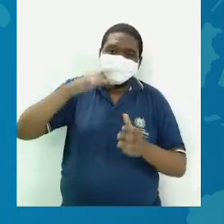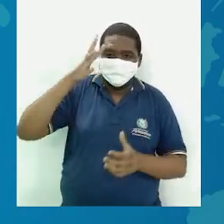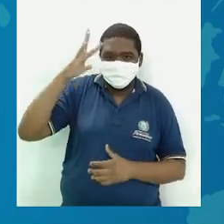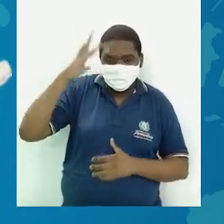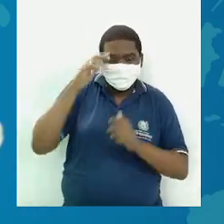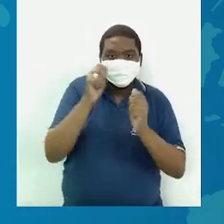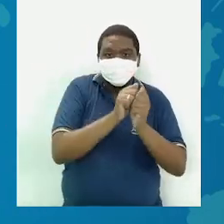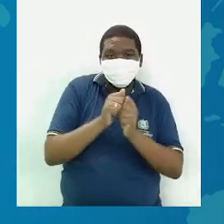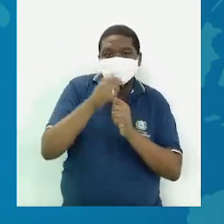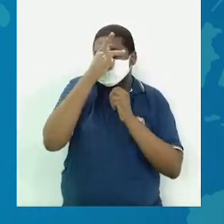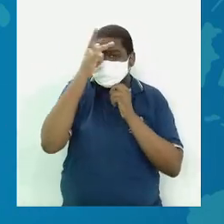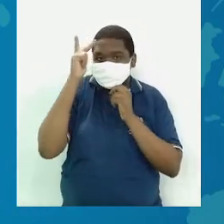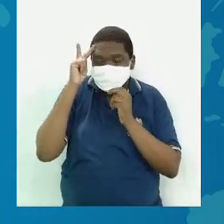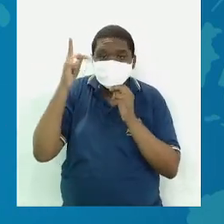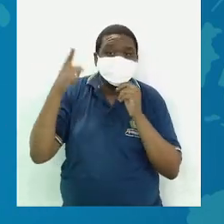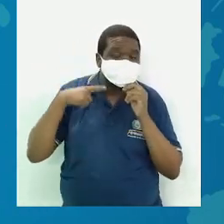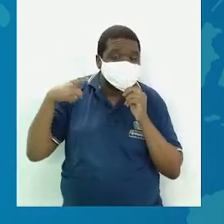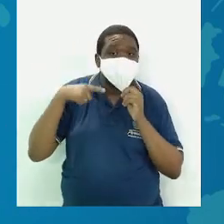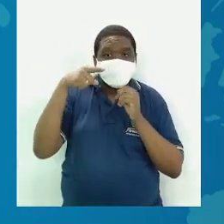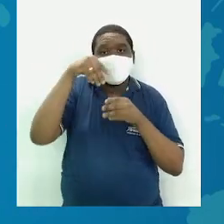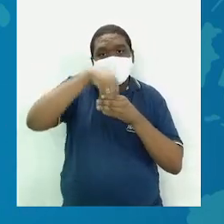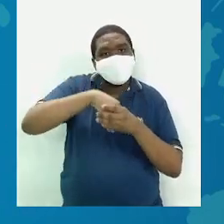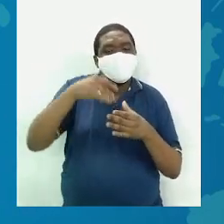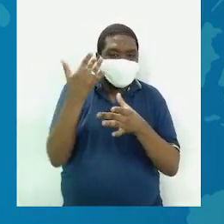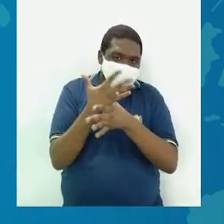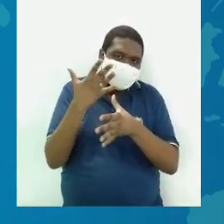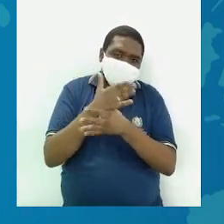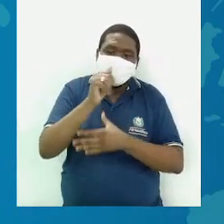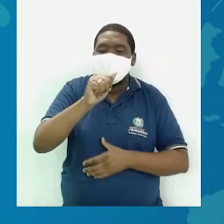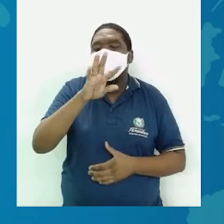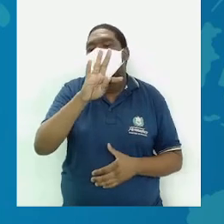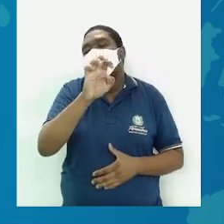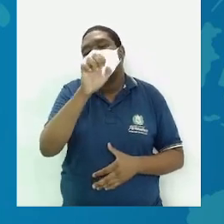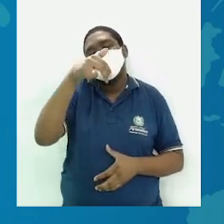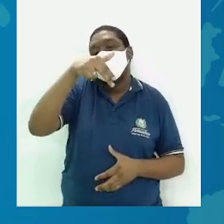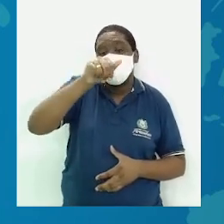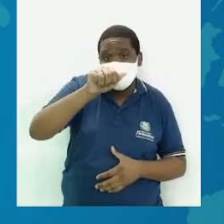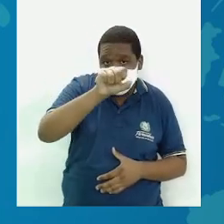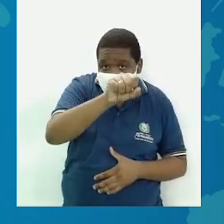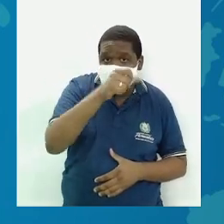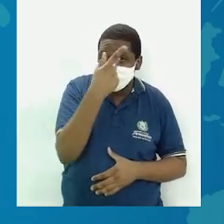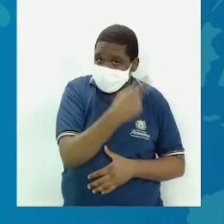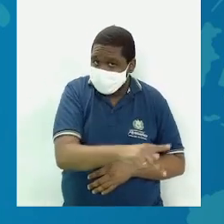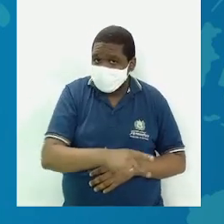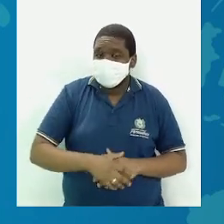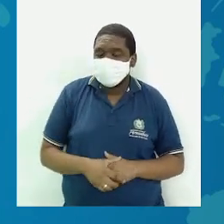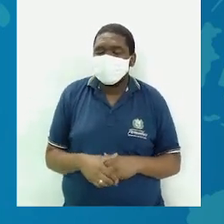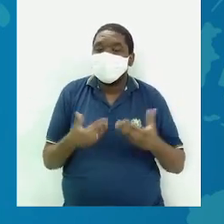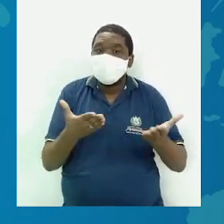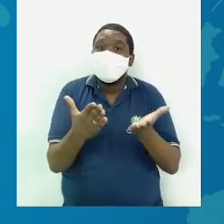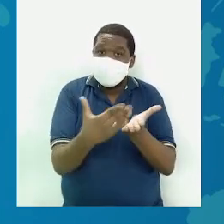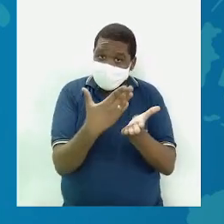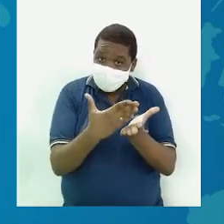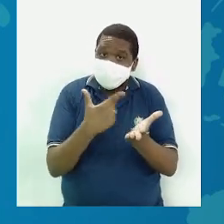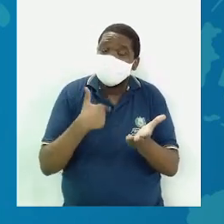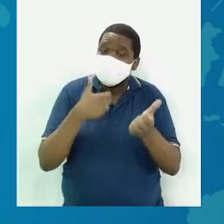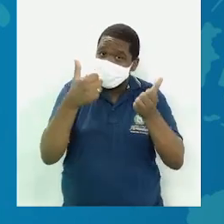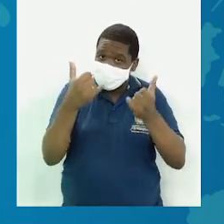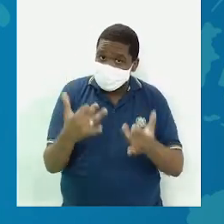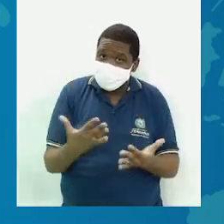pessoas que estão ali na cidade de Atenas. Olha como era o método de Sócrates. Nesse livro que eu recomendei para